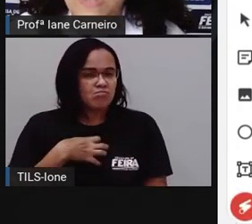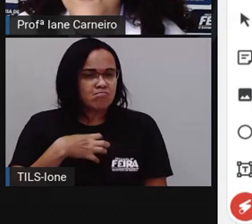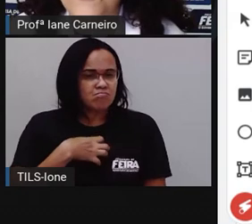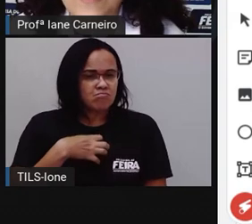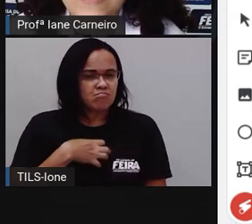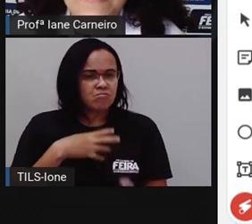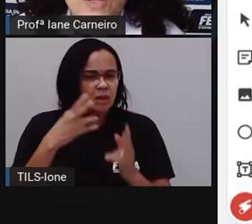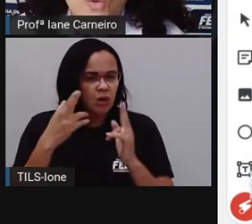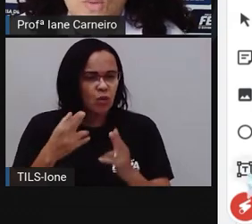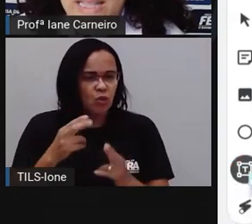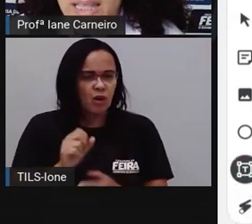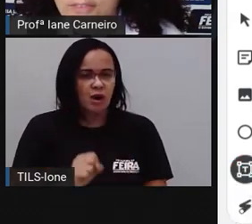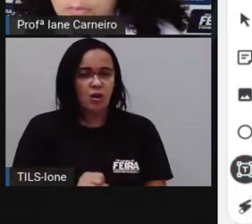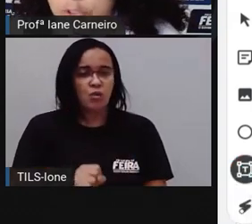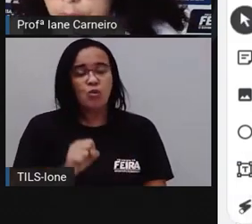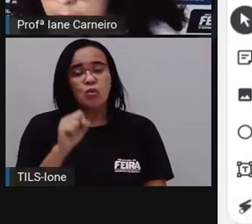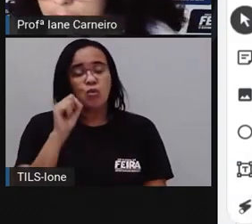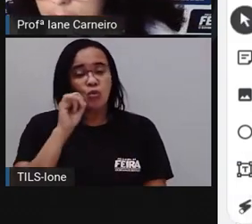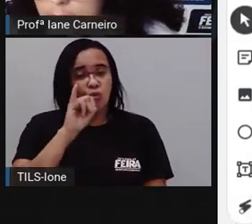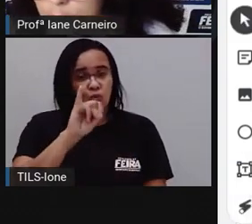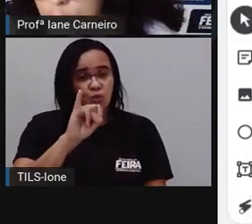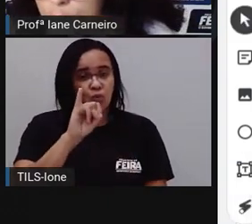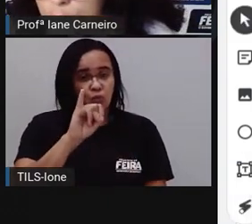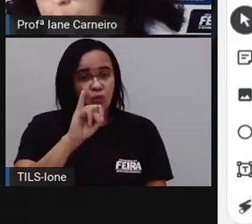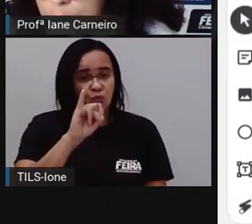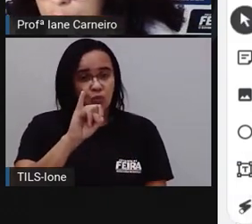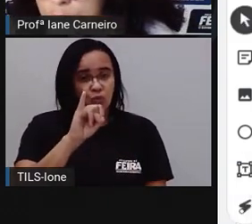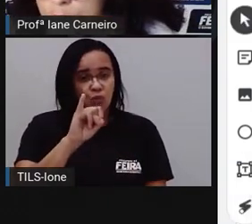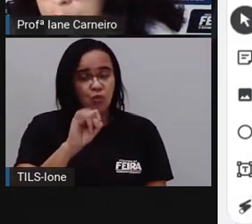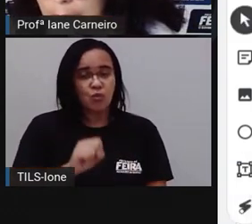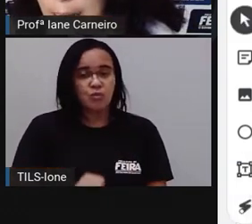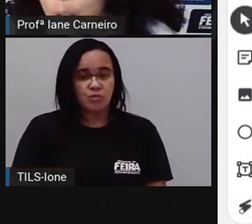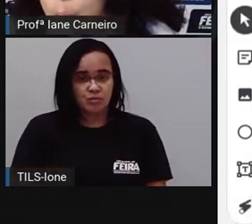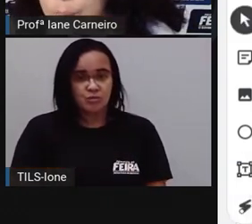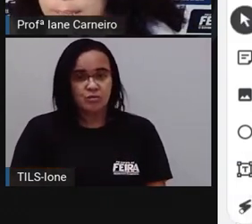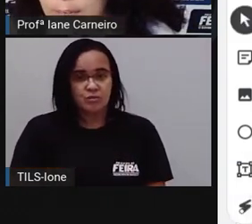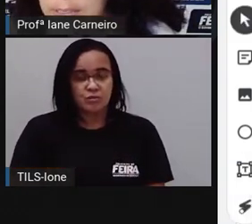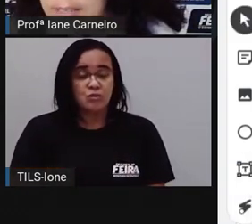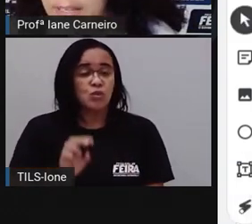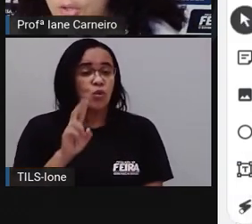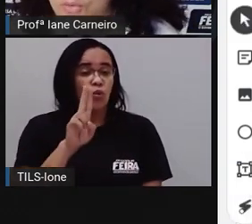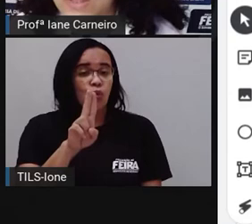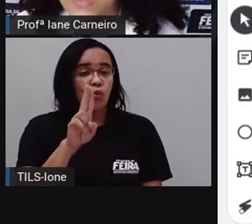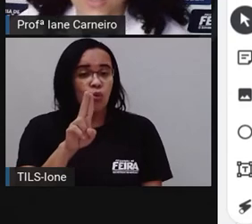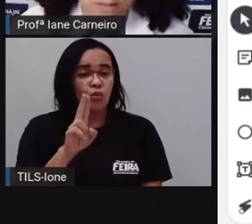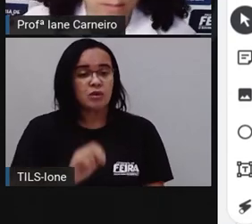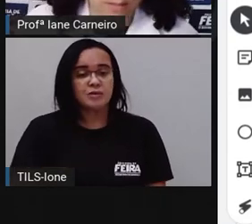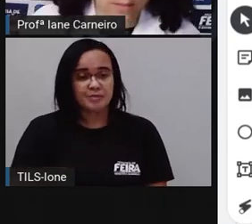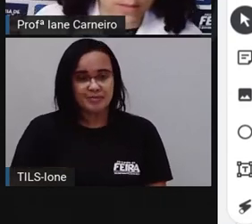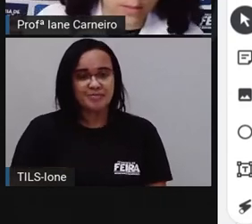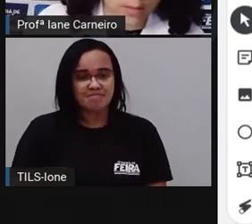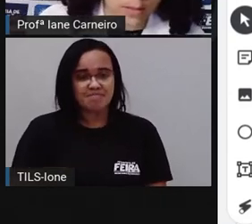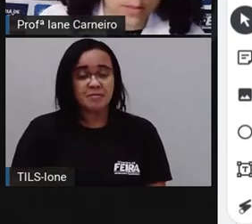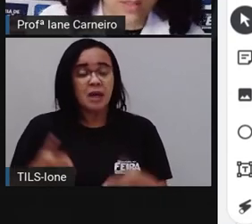U. I. Vamos escrever com lê, vamos chover aqui o A lontra, vou escrever lontra, ó.